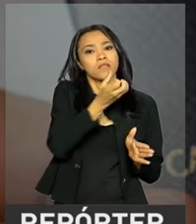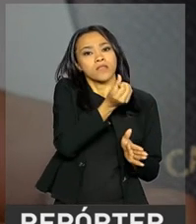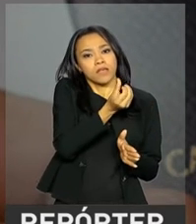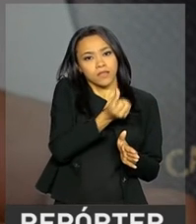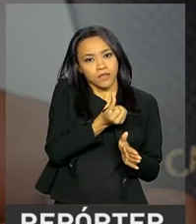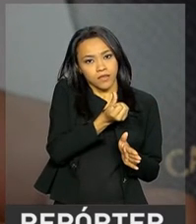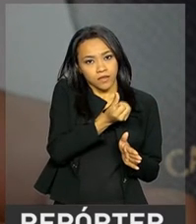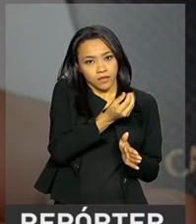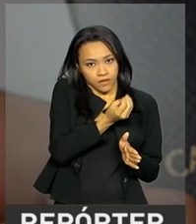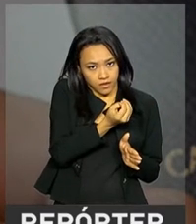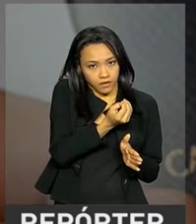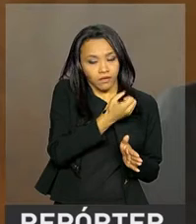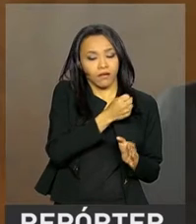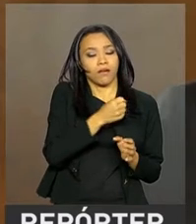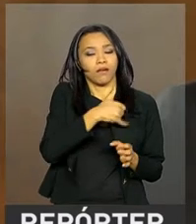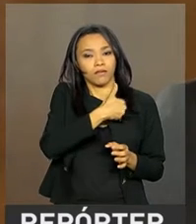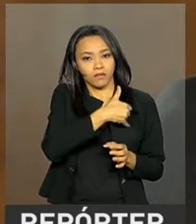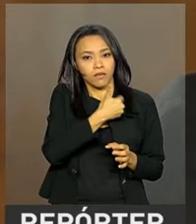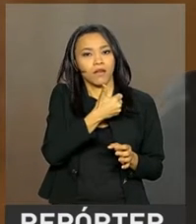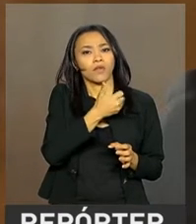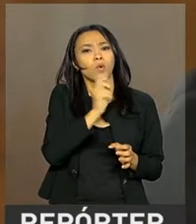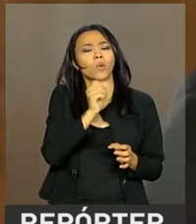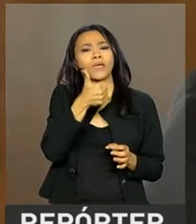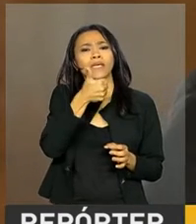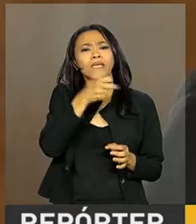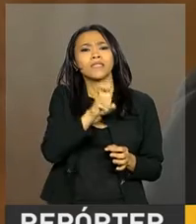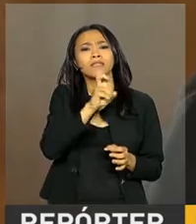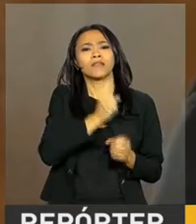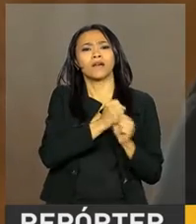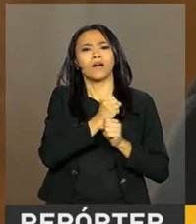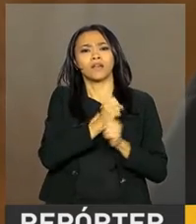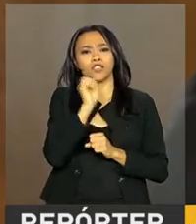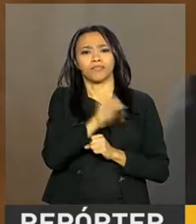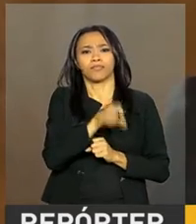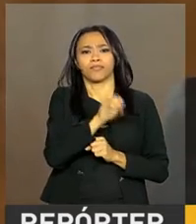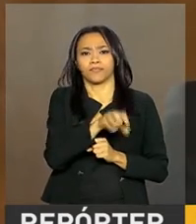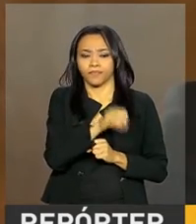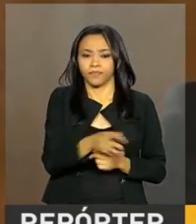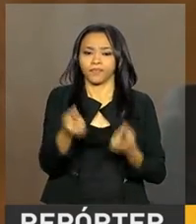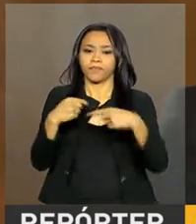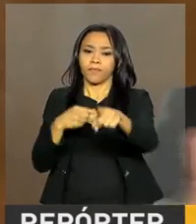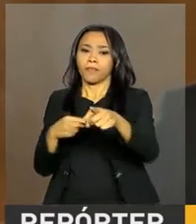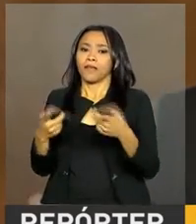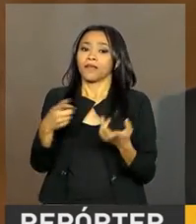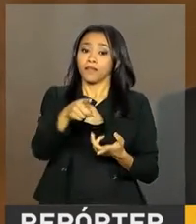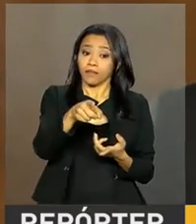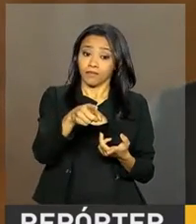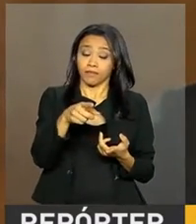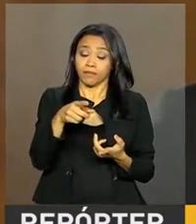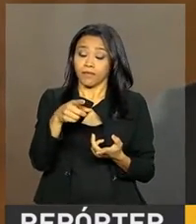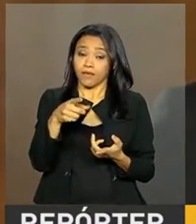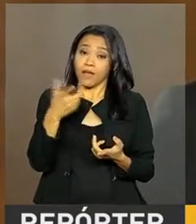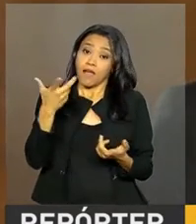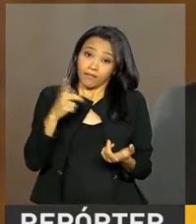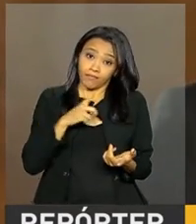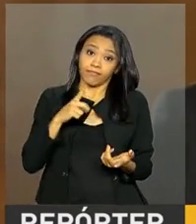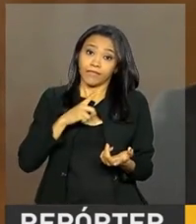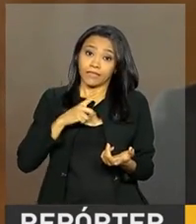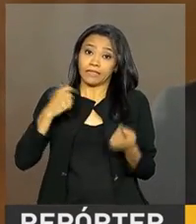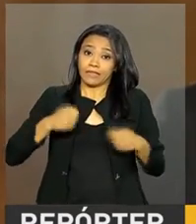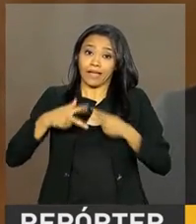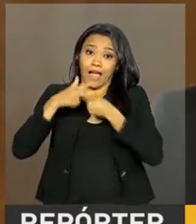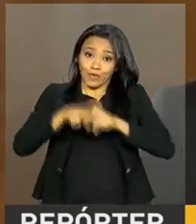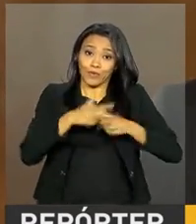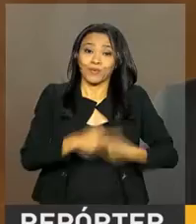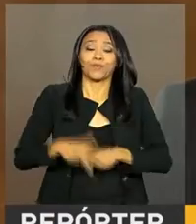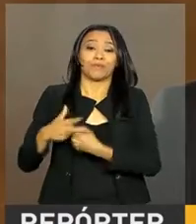com 15 anos de contribuição. Estamos pagando benefício para mais pessoas com valor maior e por mais tempo. Isso exige ajustes para que a